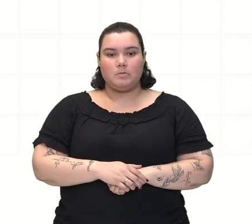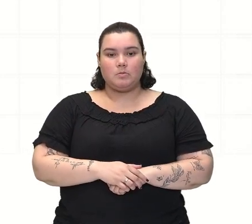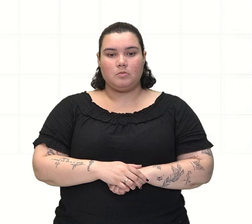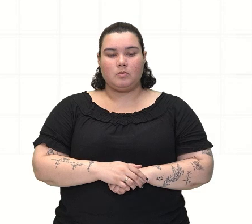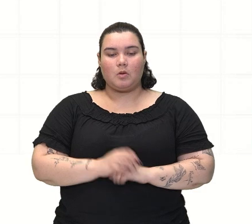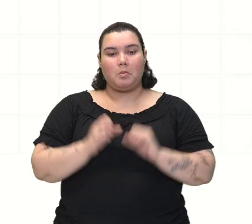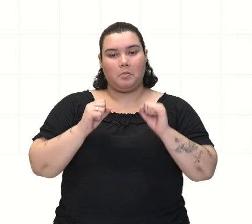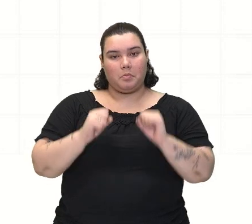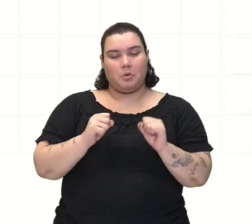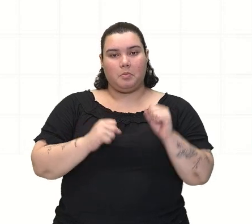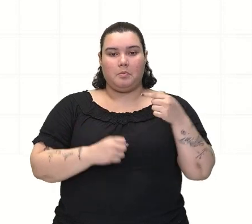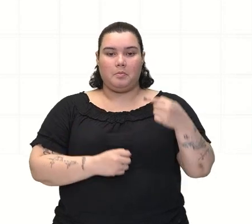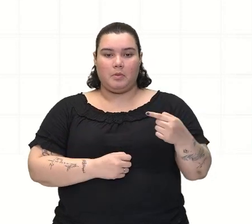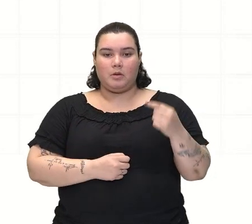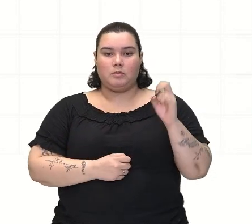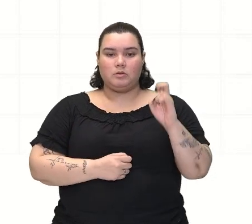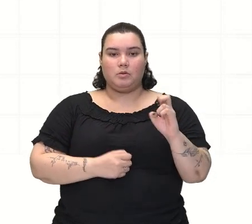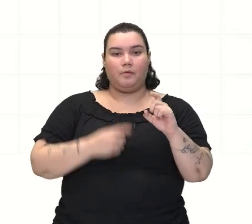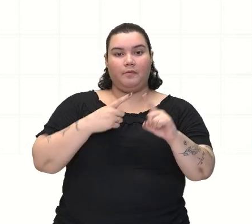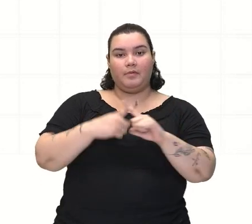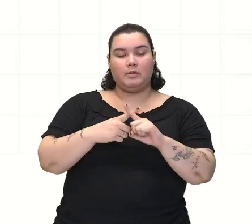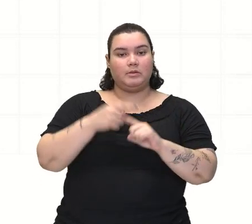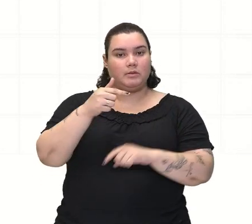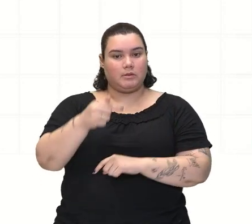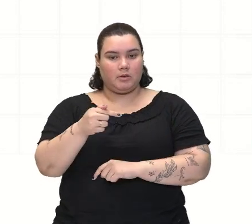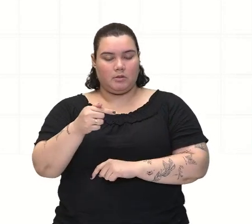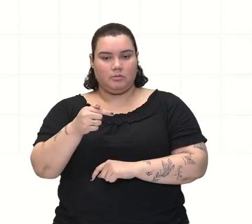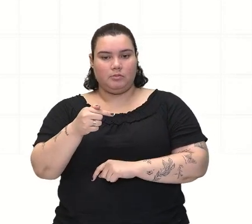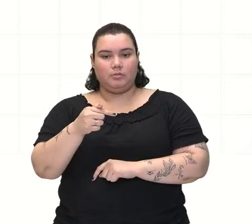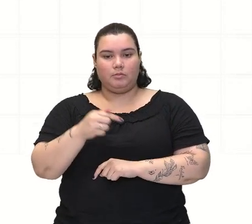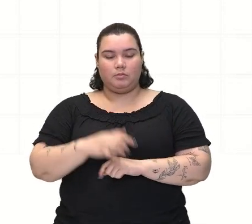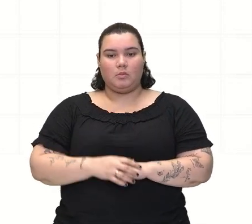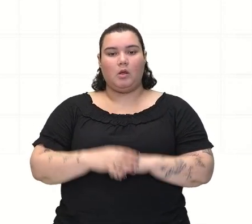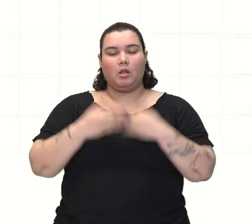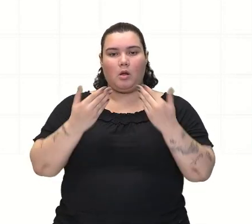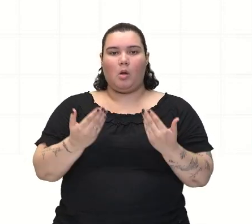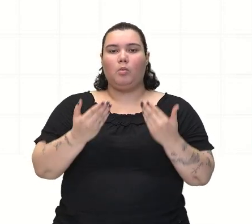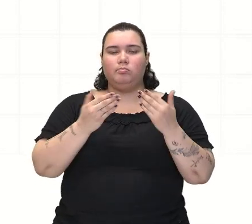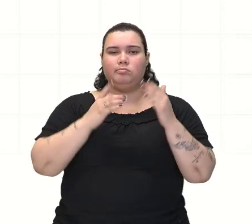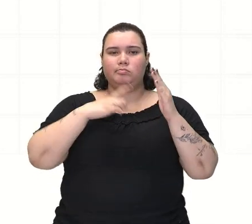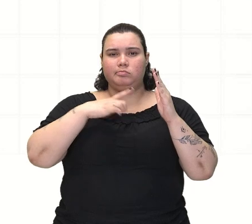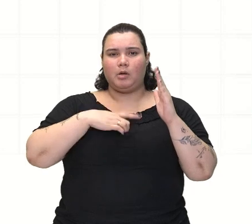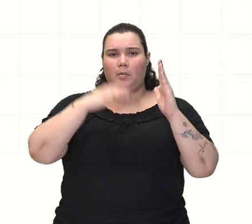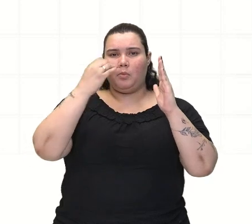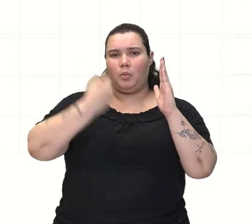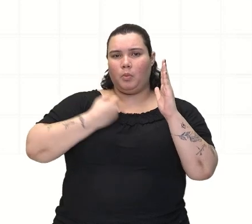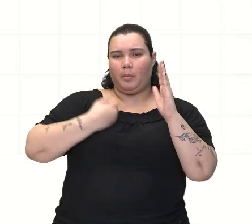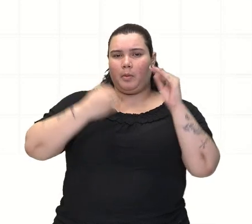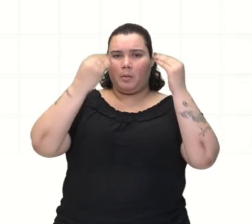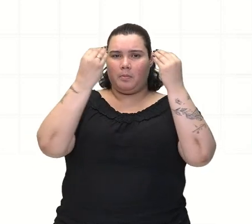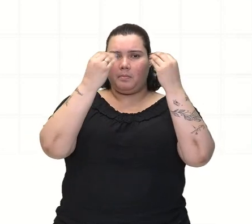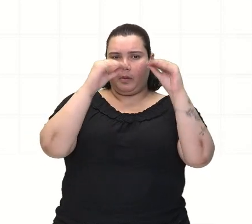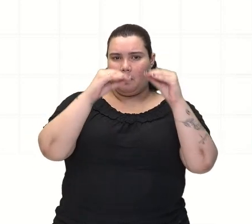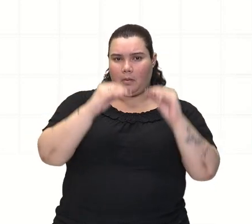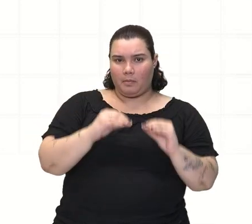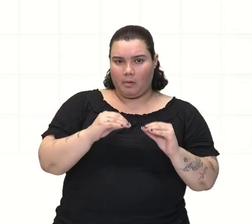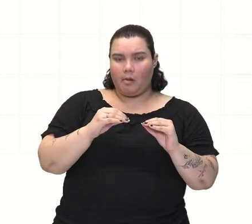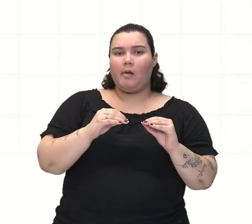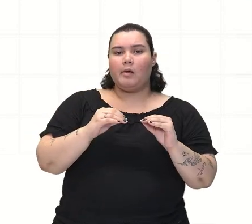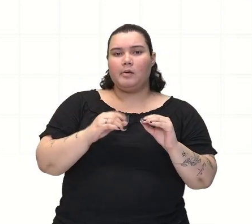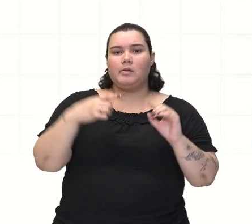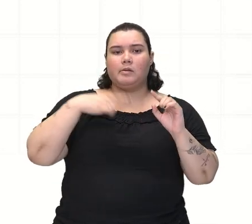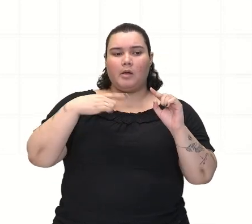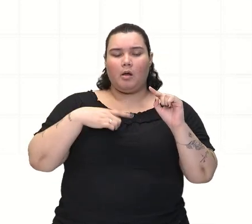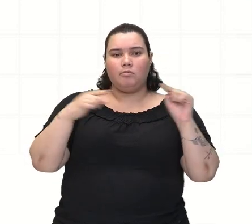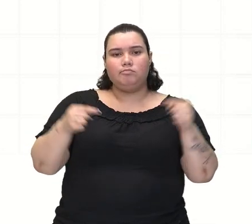menos 5 vezes 7. Então, todos vai ser igual a menos 35.